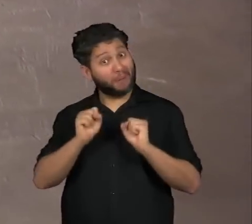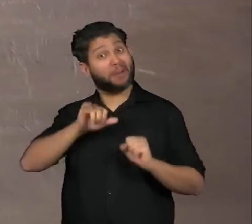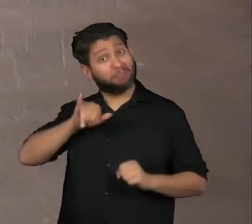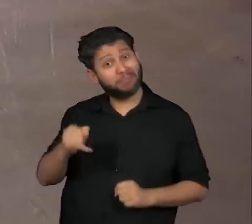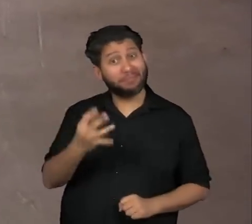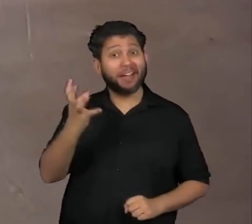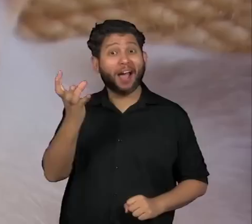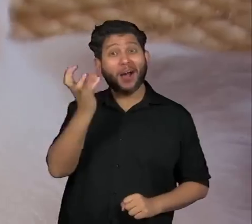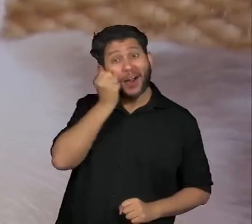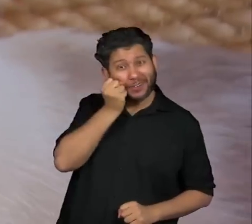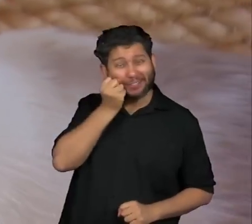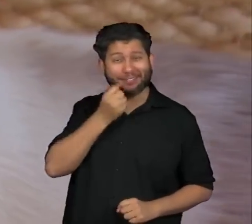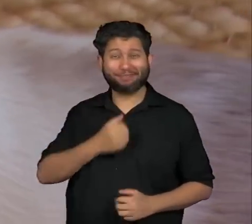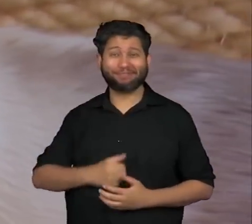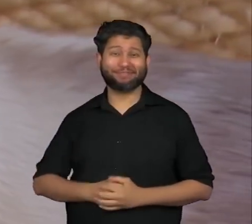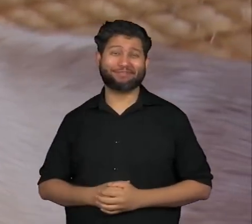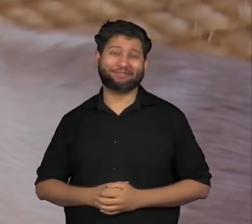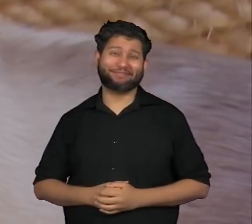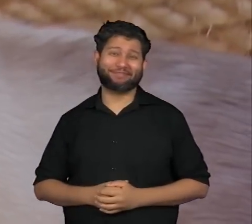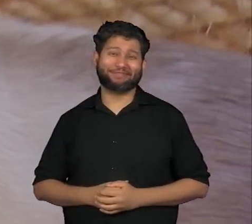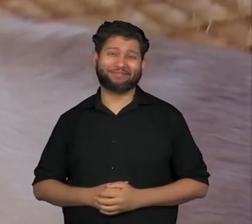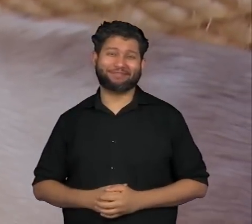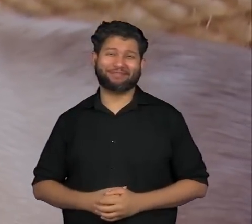de gatos abandonados.